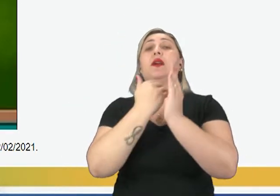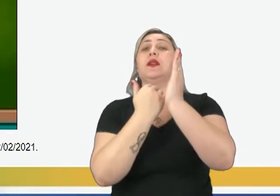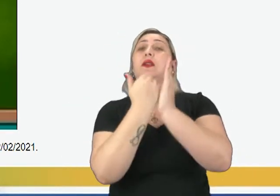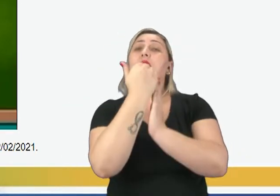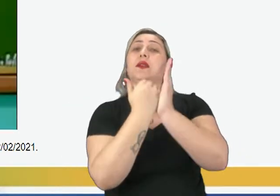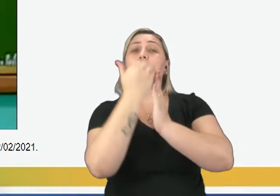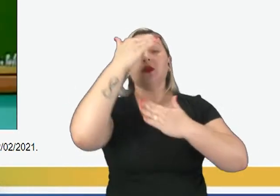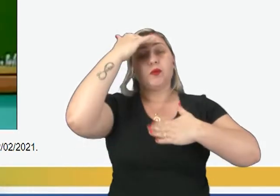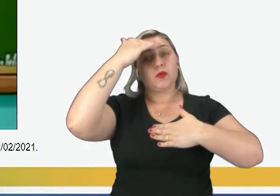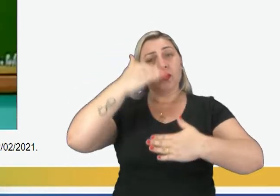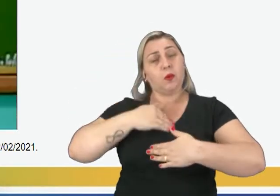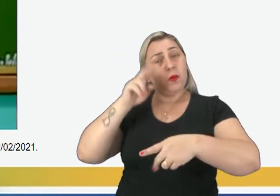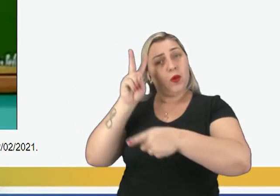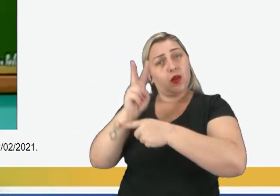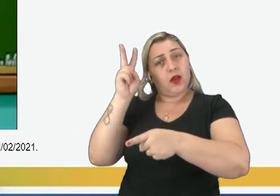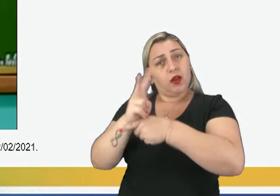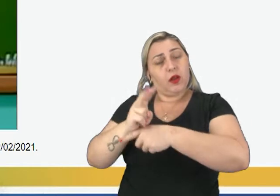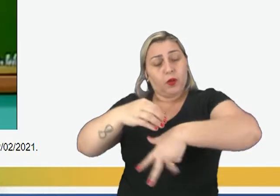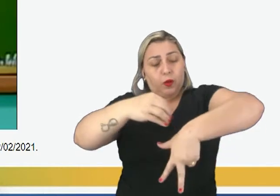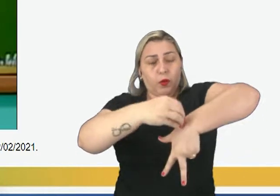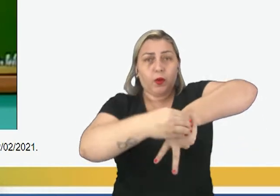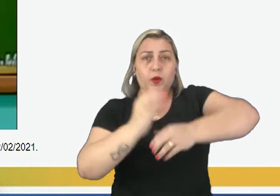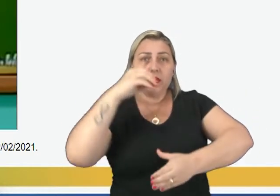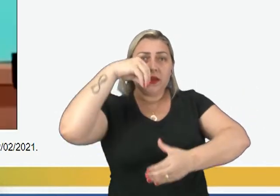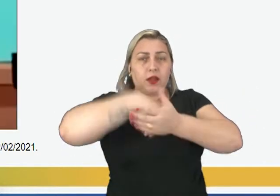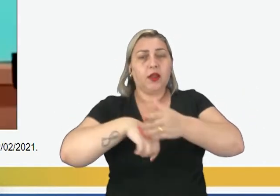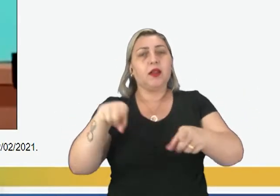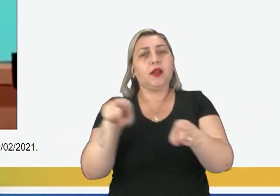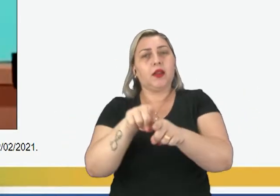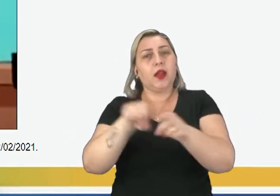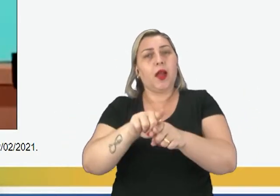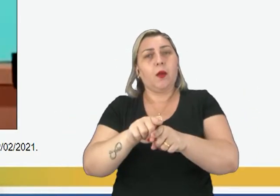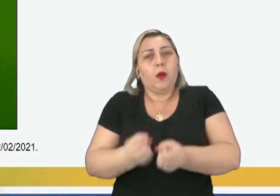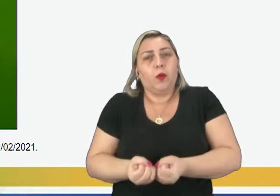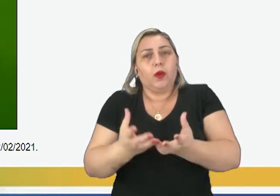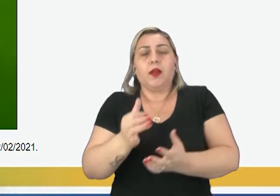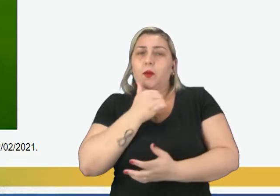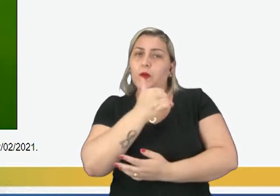temperatura do nosso corpo, protegendo os órgãos internos e também fornecendo